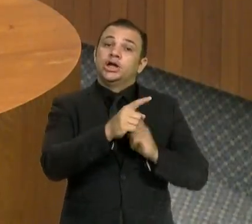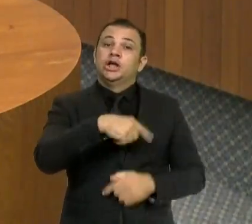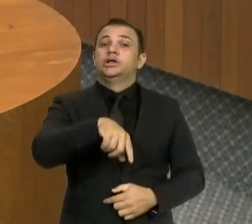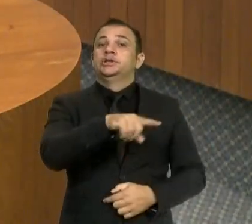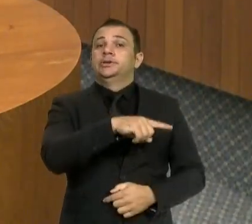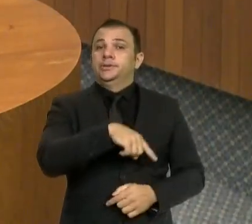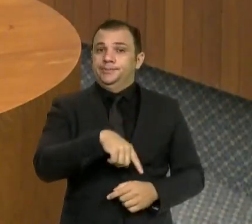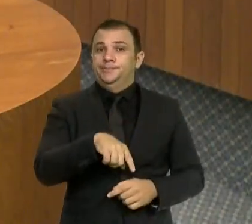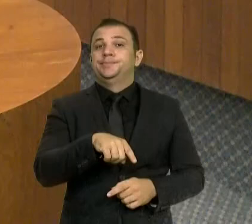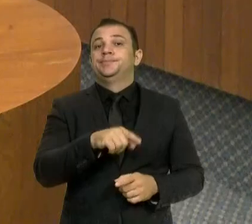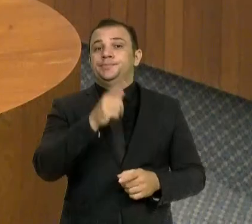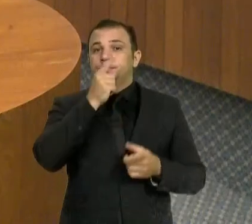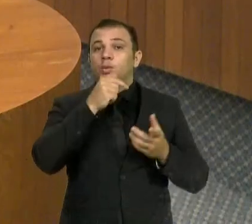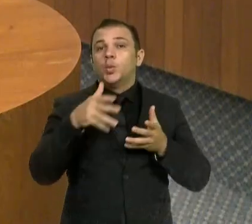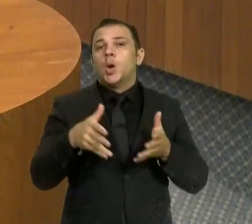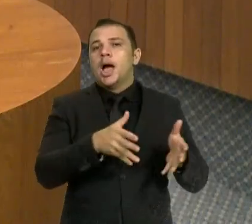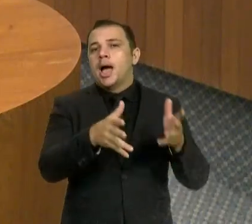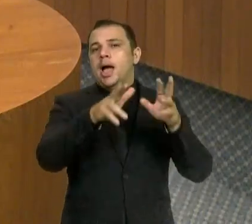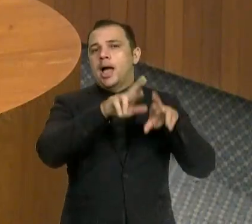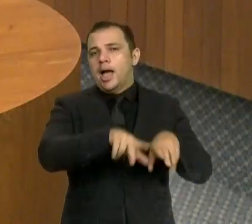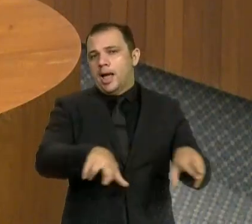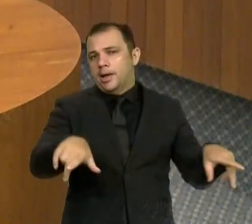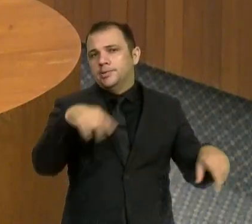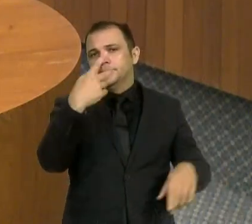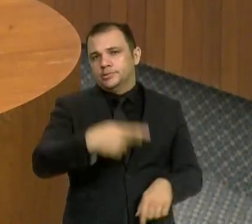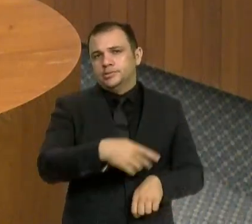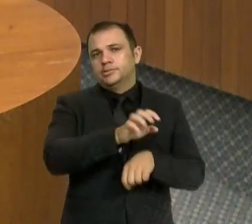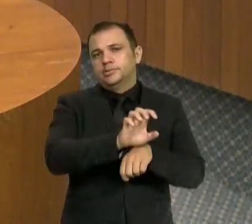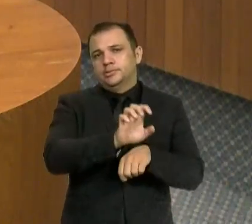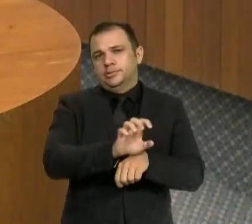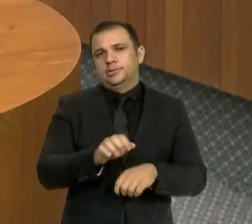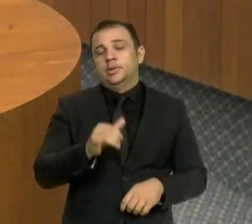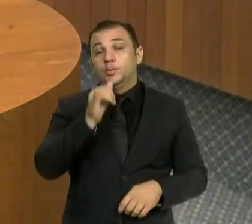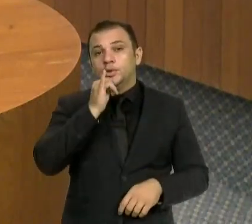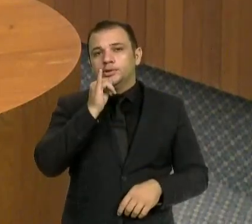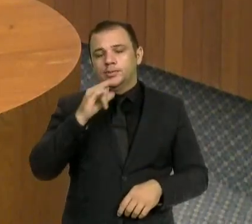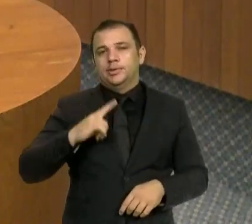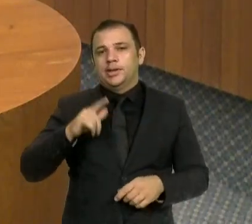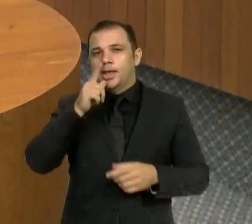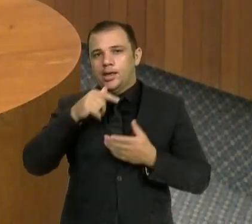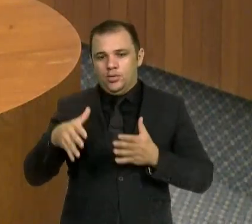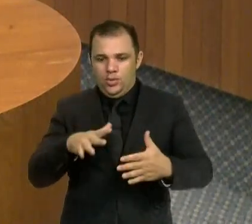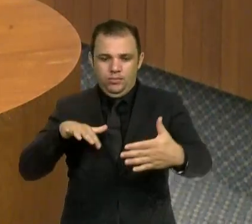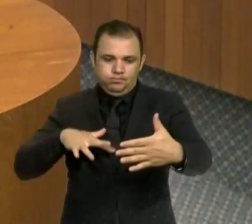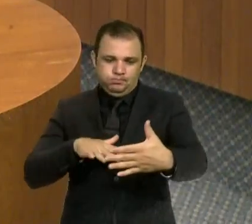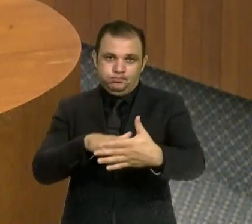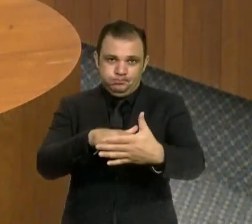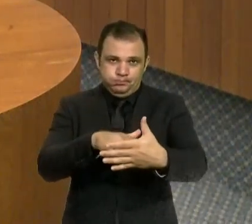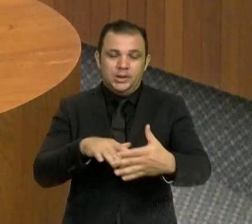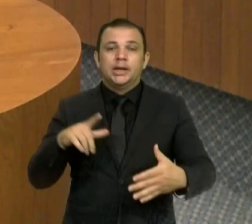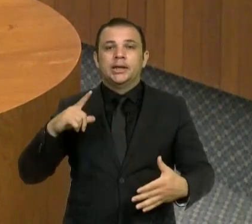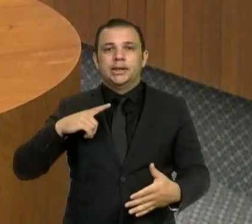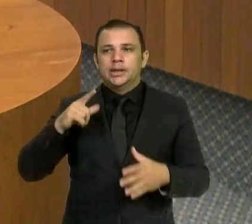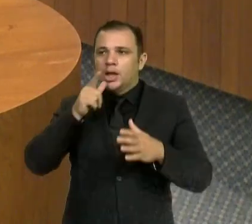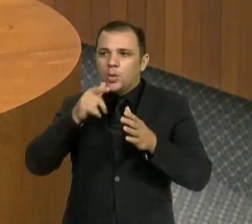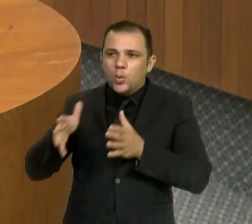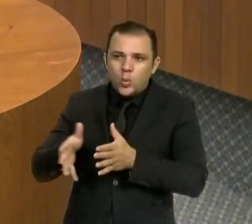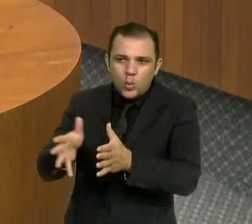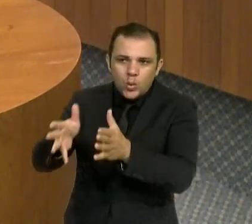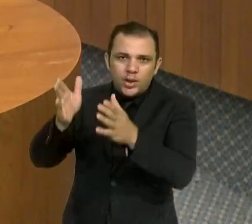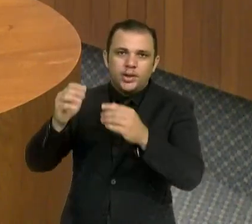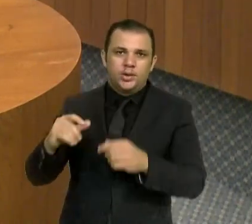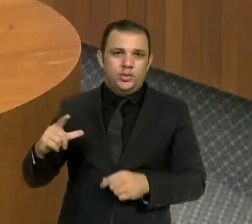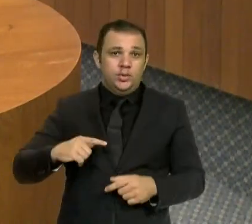gestão dos recursos hídricos no nosso estado. Nós temos barragem, nós temos rios, nós temos municípios em estados